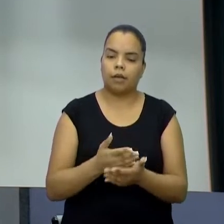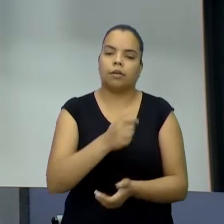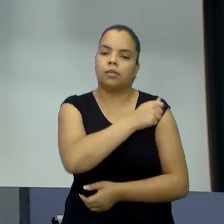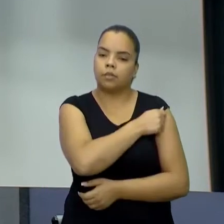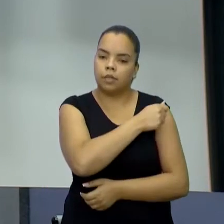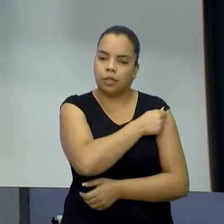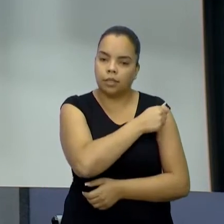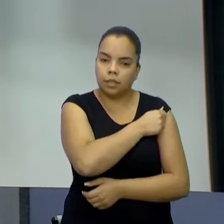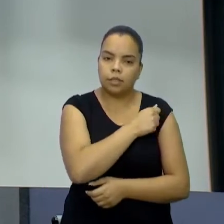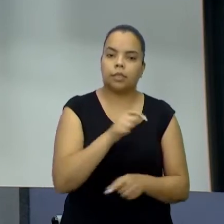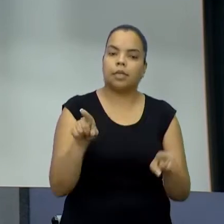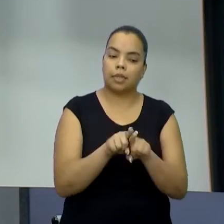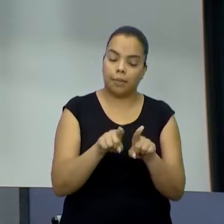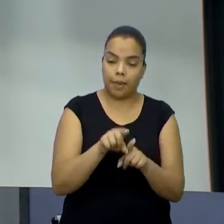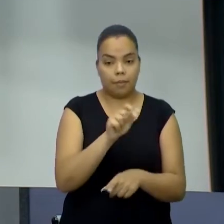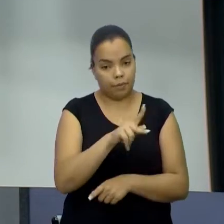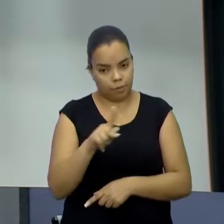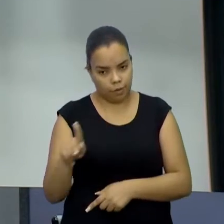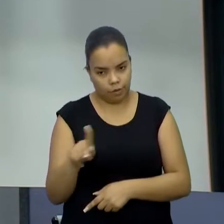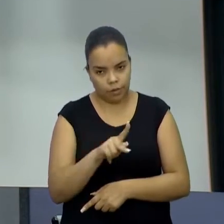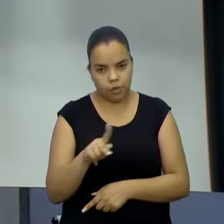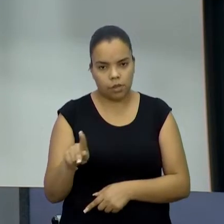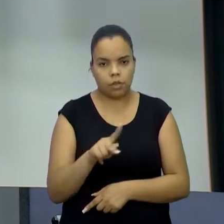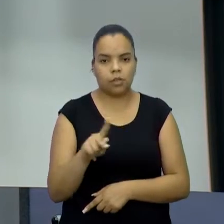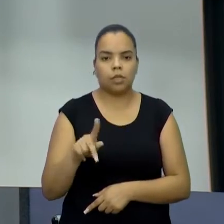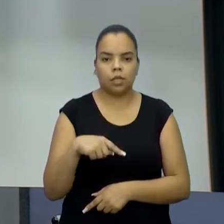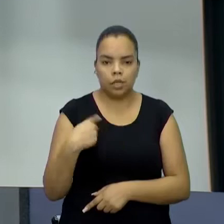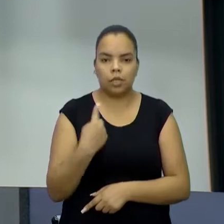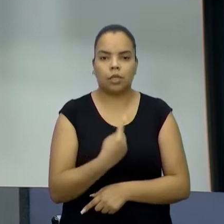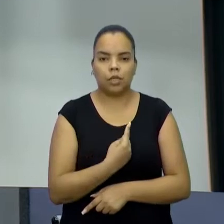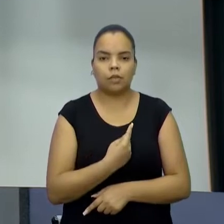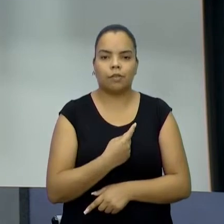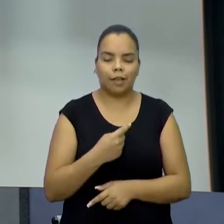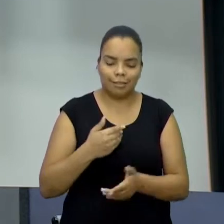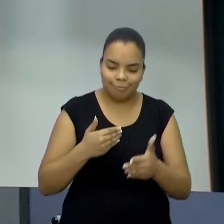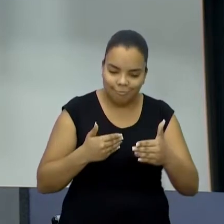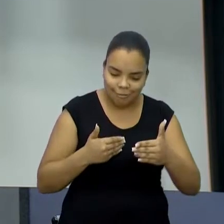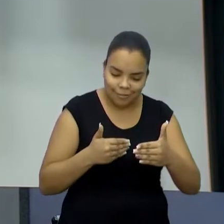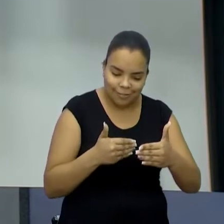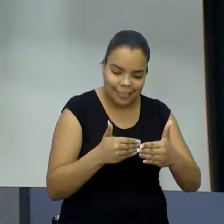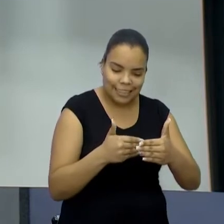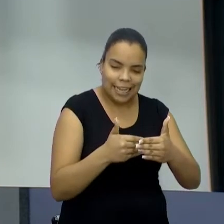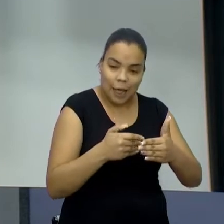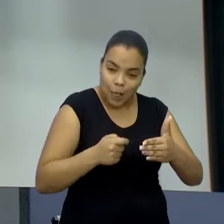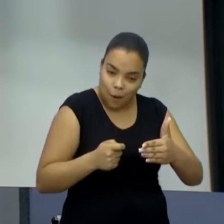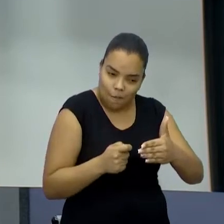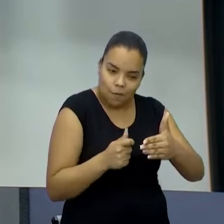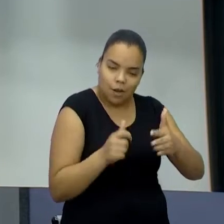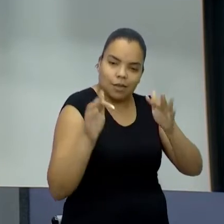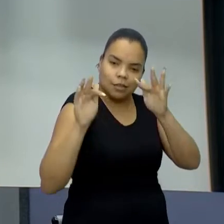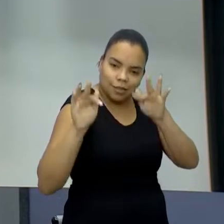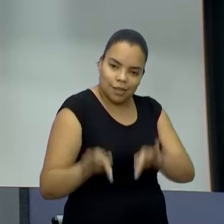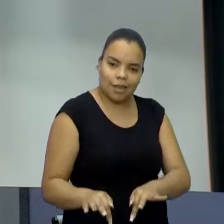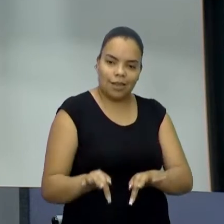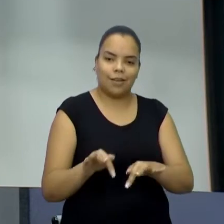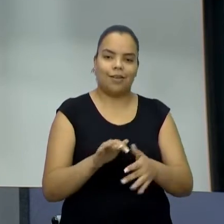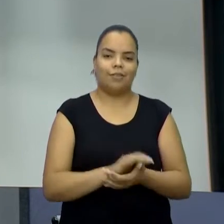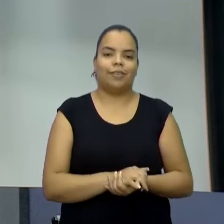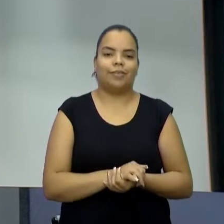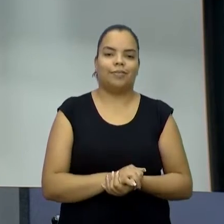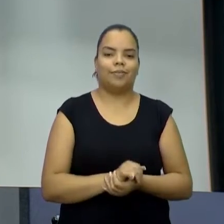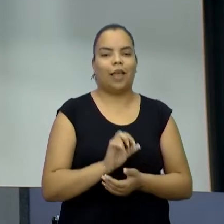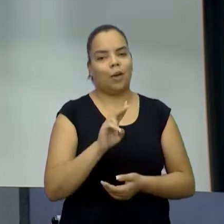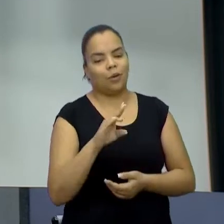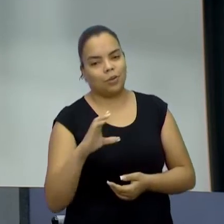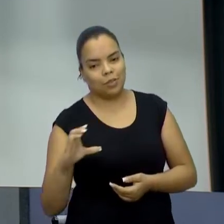estudantes, também professores, e aí a gente vai chegando realmente no finalmente de nossa